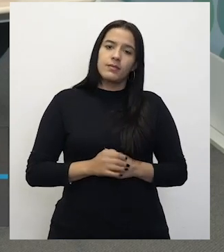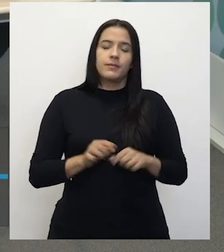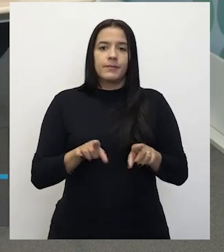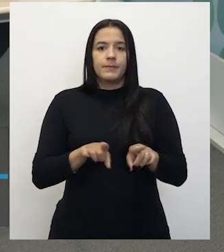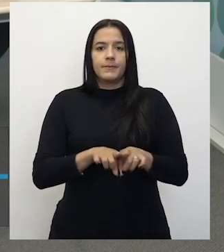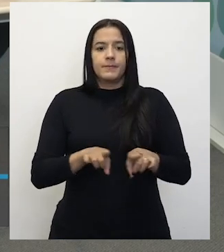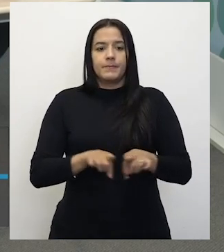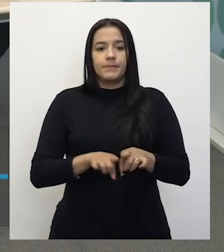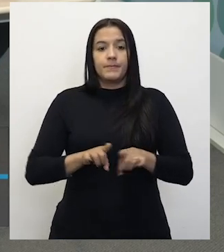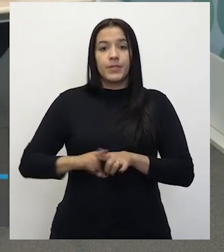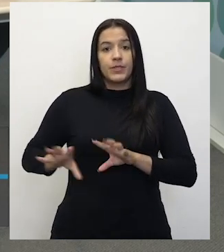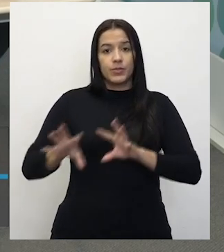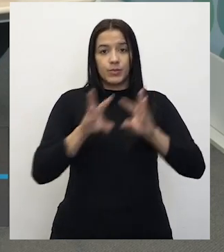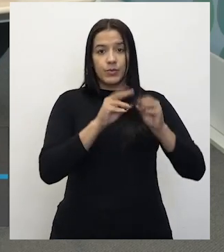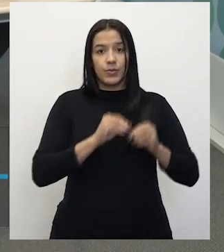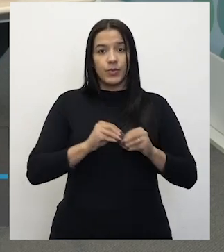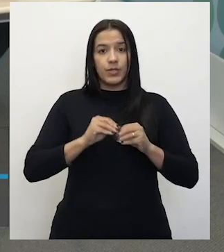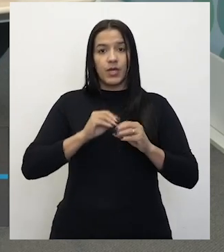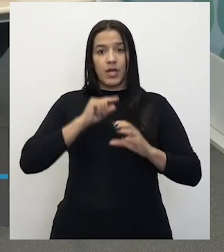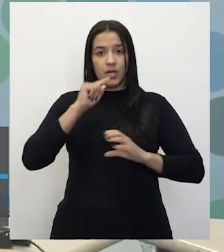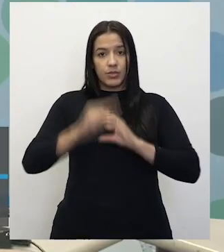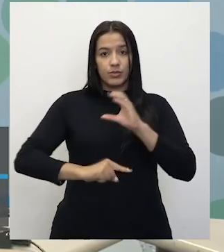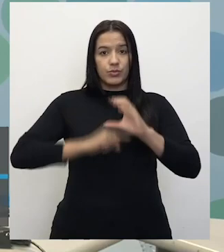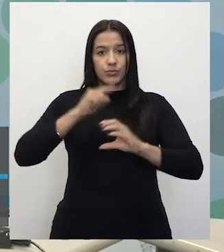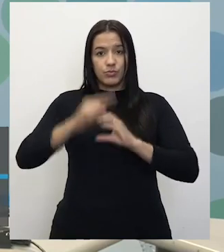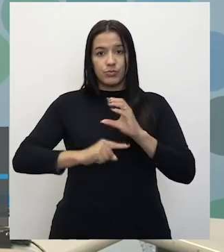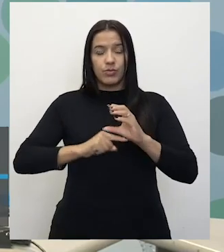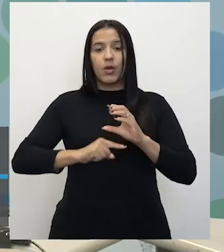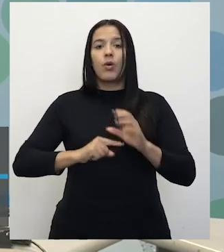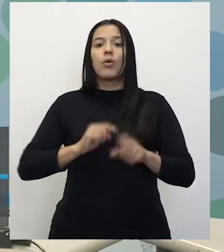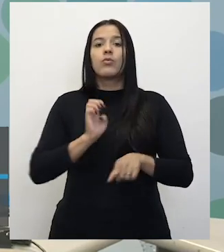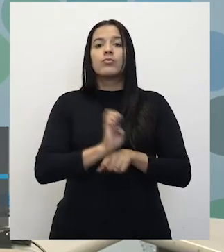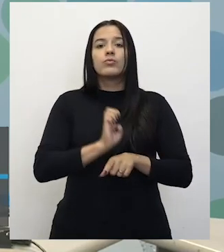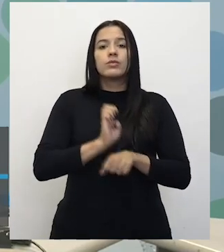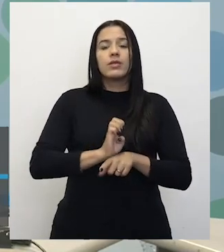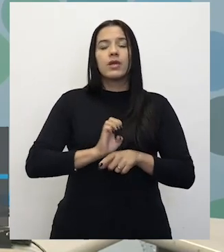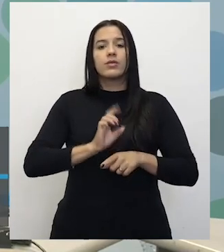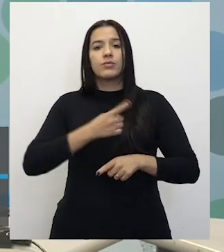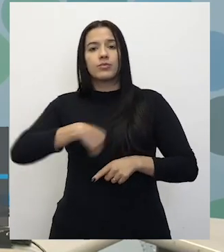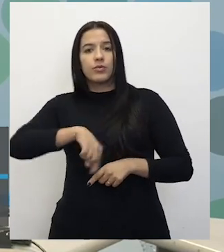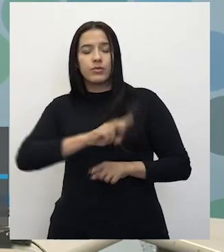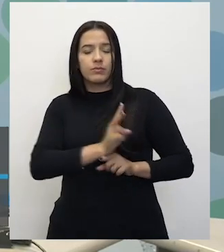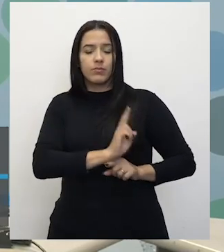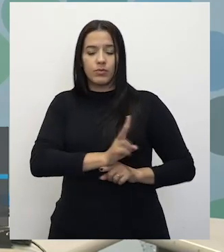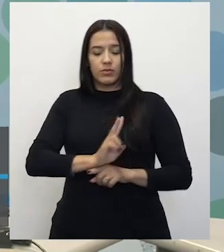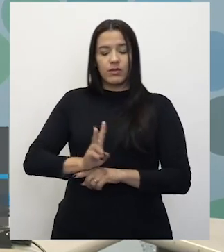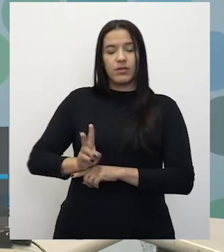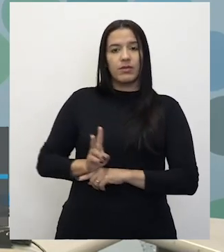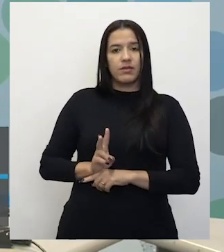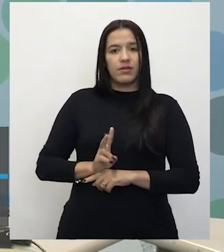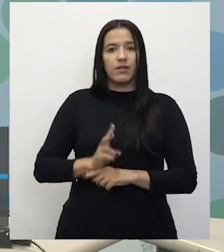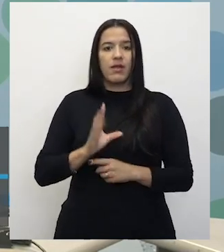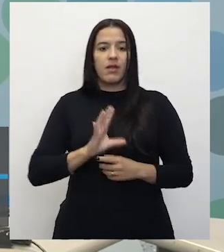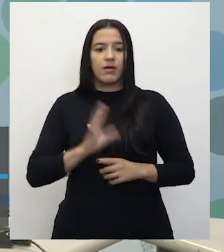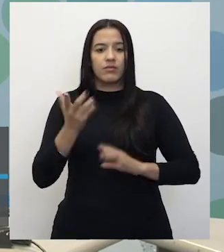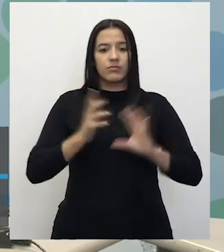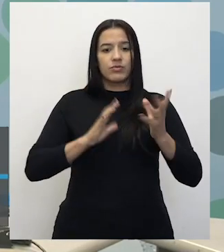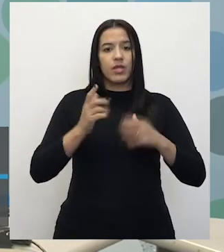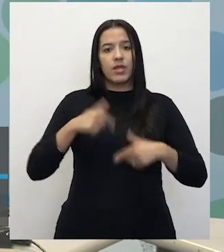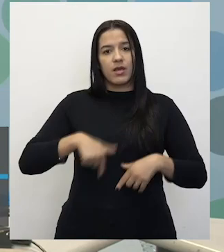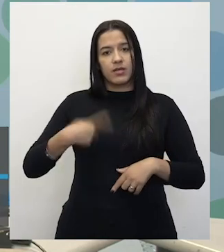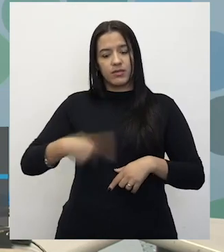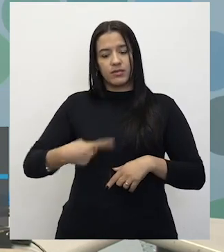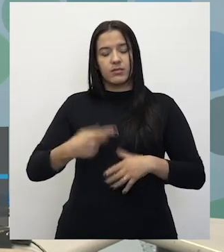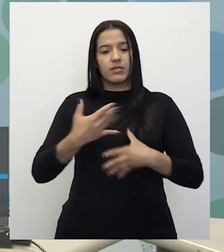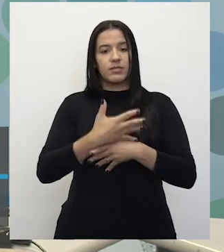instituição, o Estado, fornece diversos tipos de indicadores para a gente monitorar até, às vezes, a situação econômica da nossa cidade, né? A